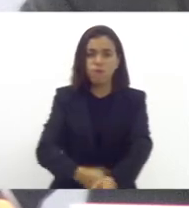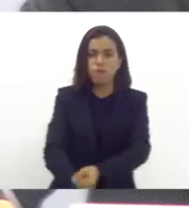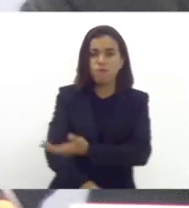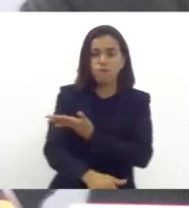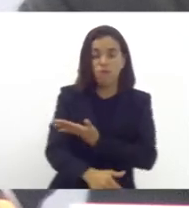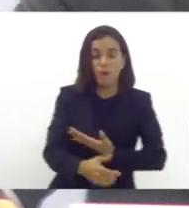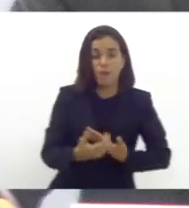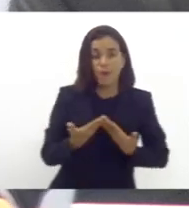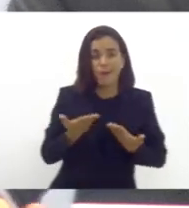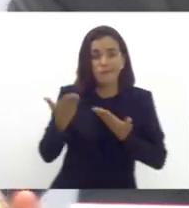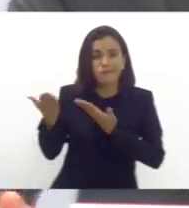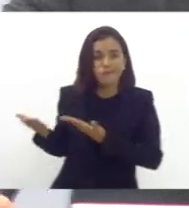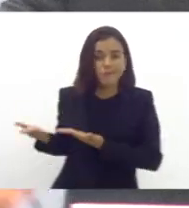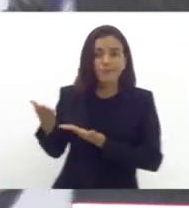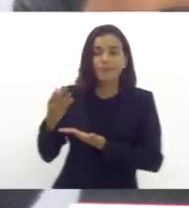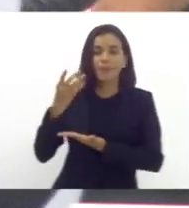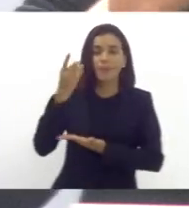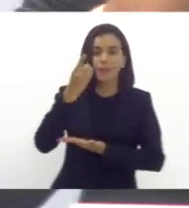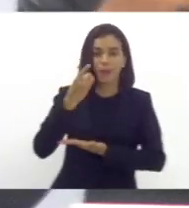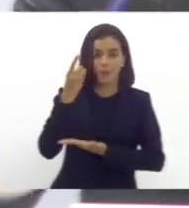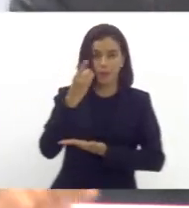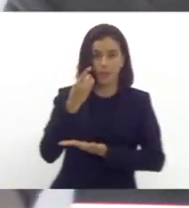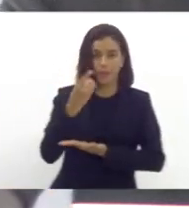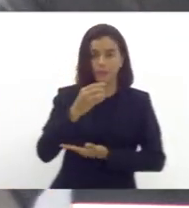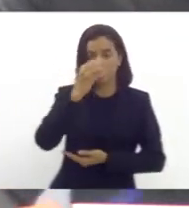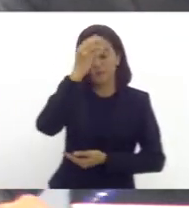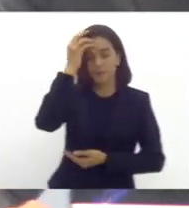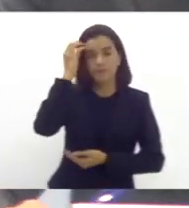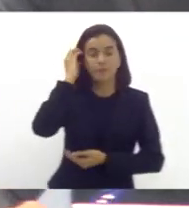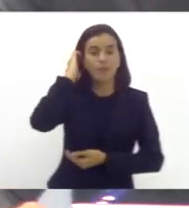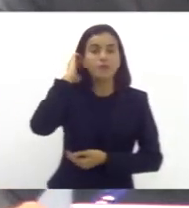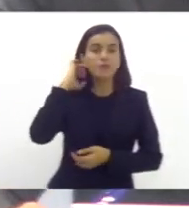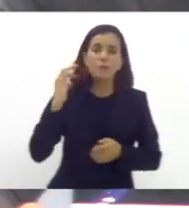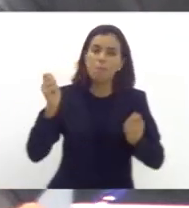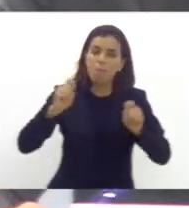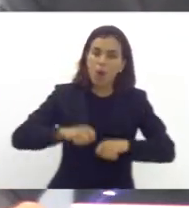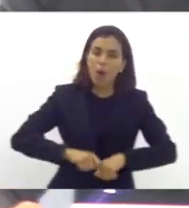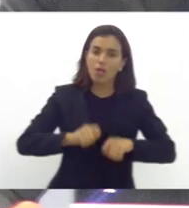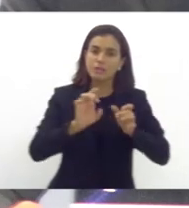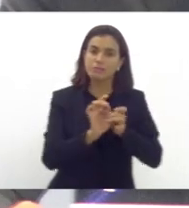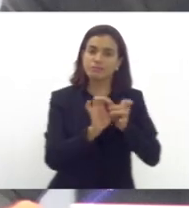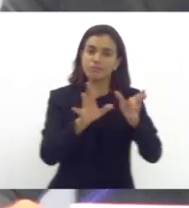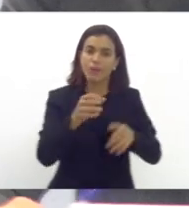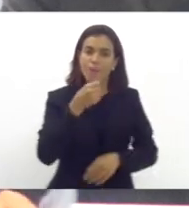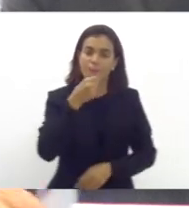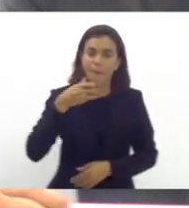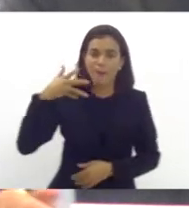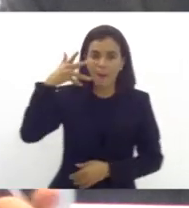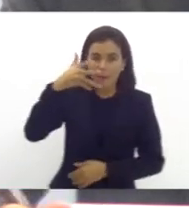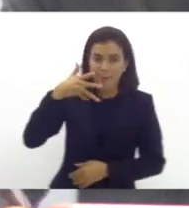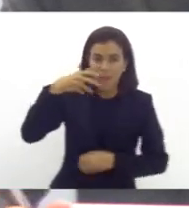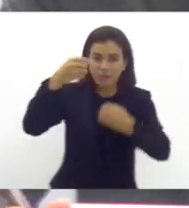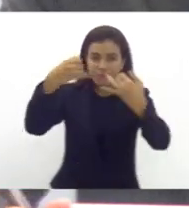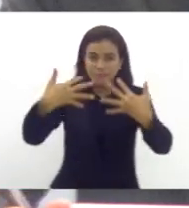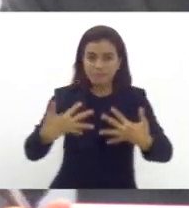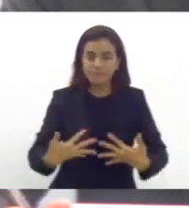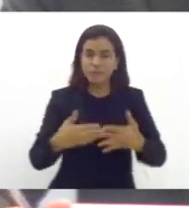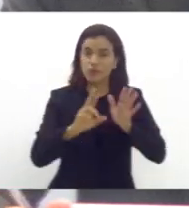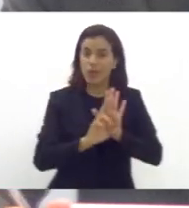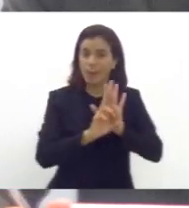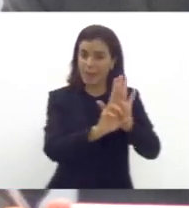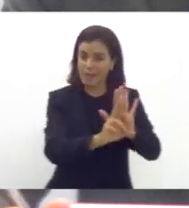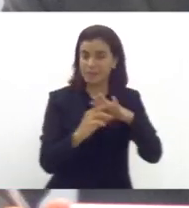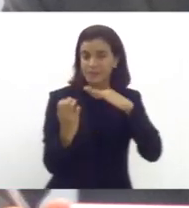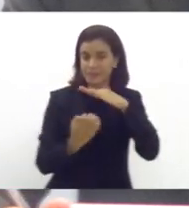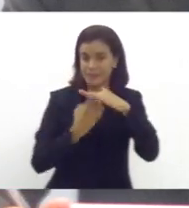então deputados para que a gente possa então também abrir a palavra aos representantes que estão conosco aqui na busca desta